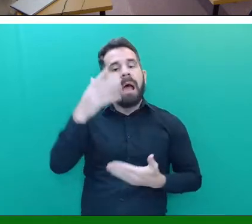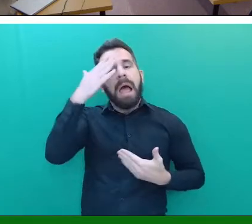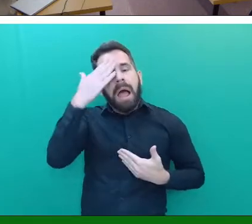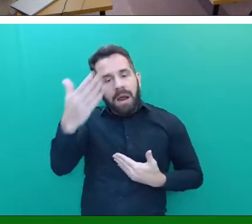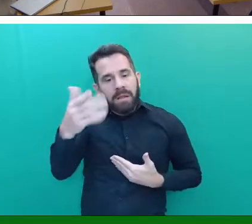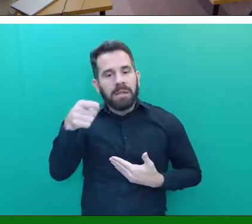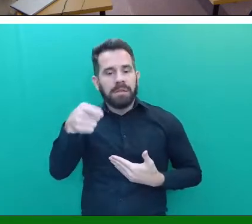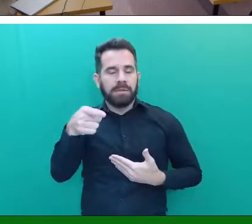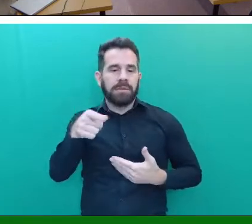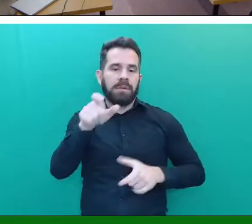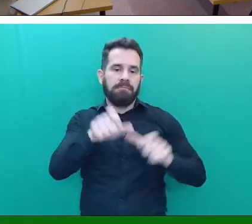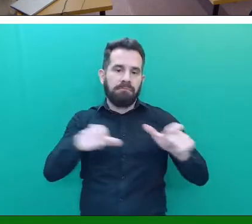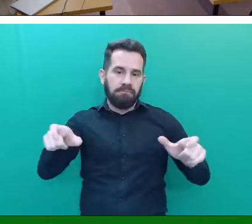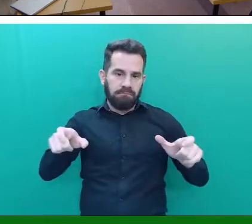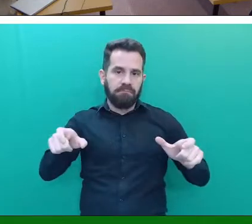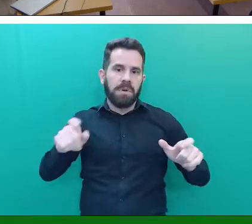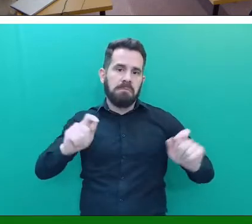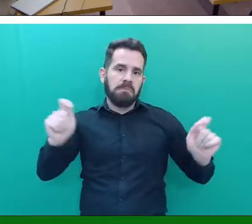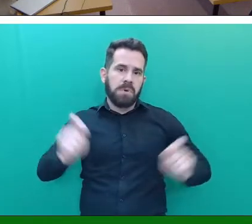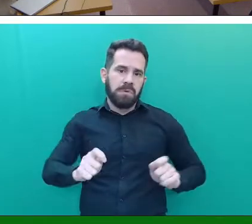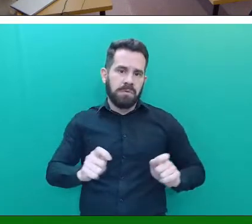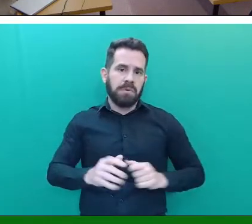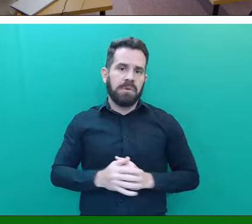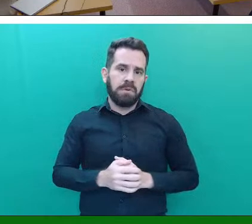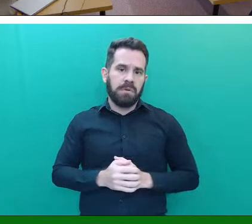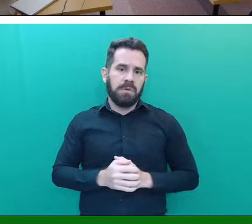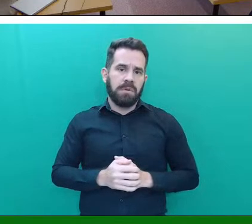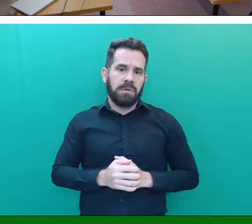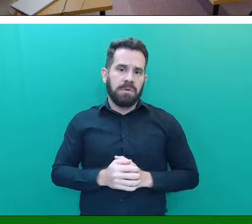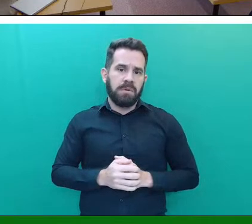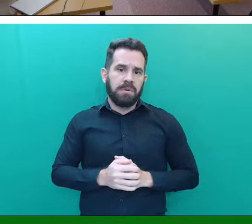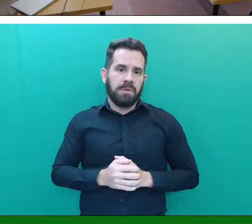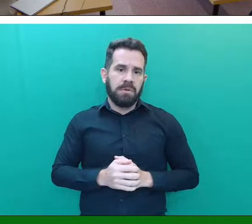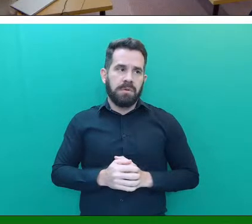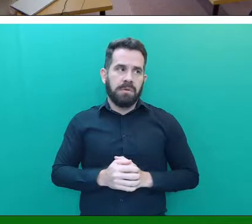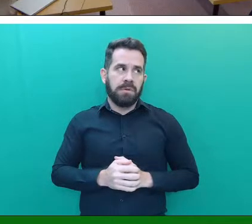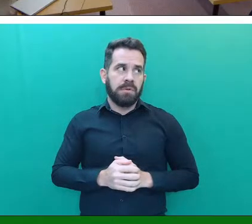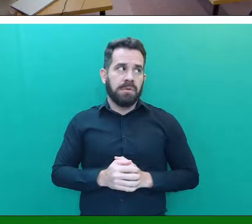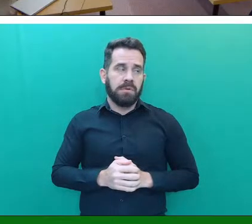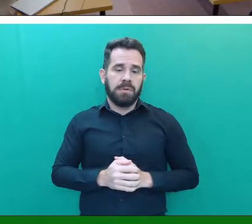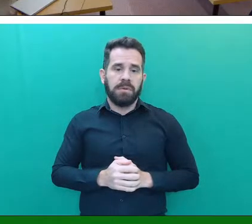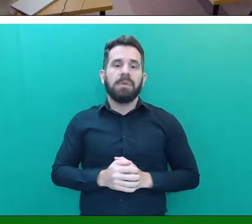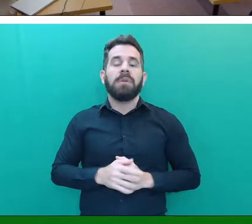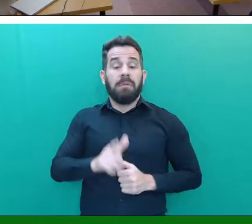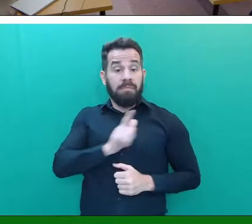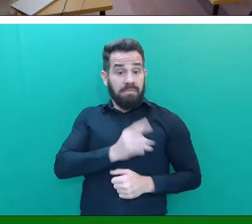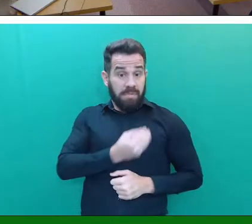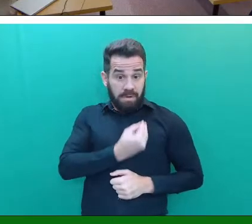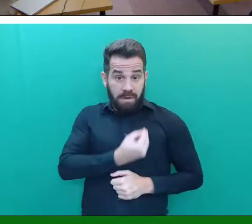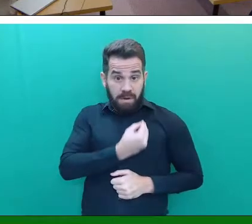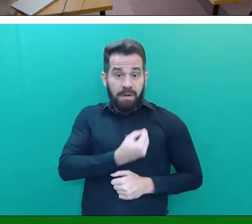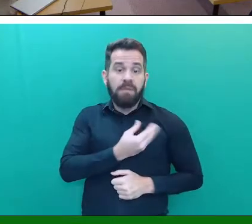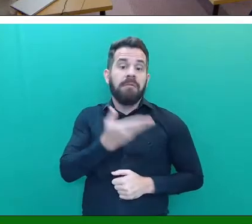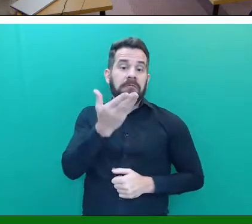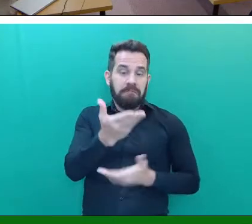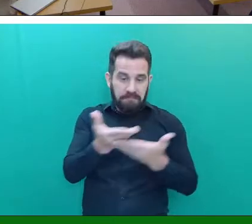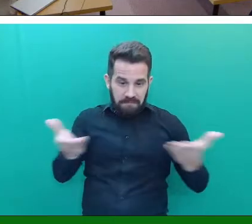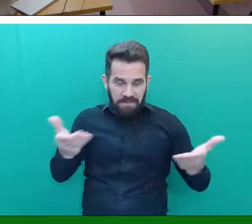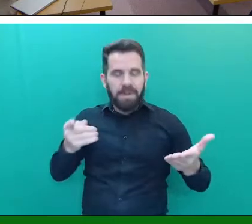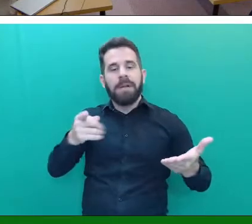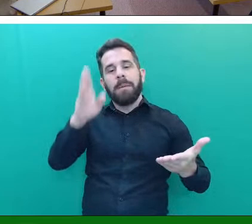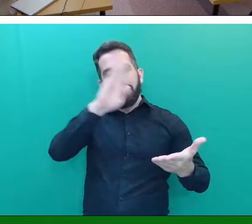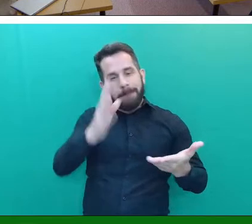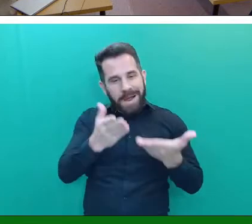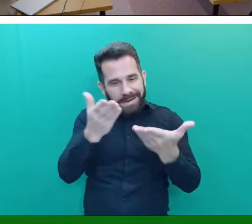os intérpretes, né, que estão fazendo possível hoje essa defesa do Brasil. Eu queria